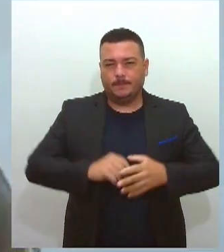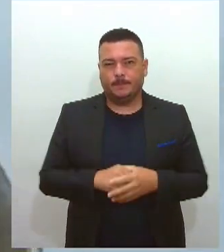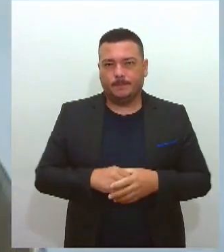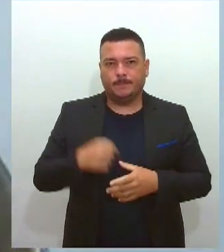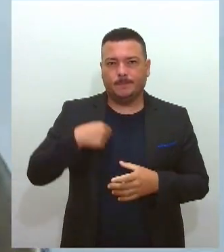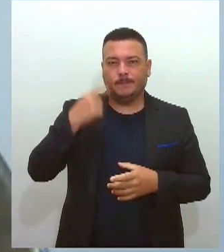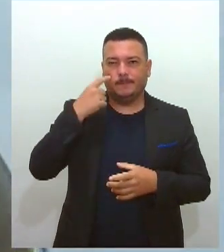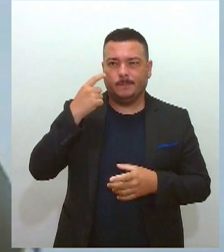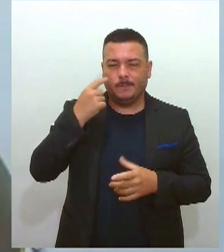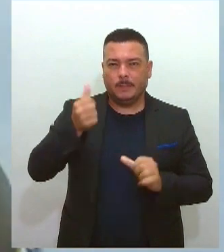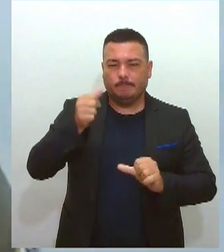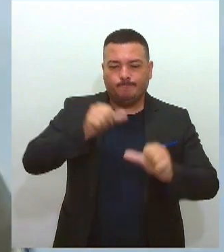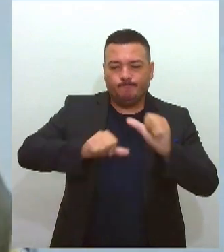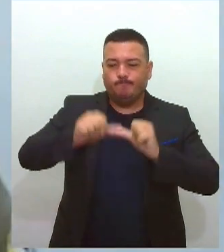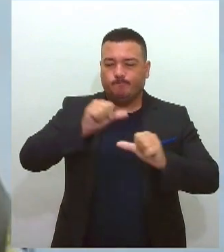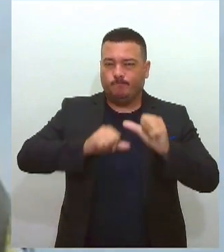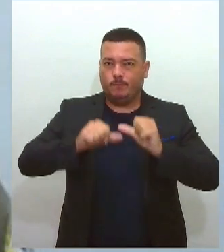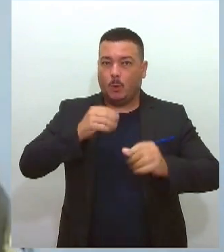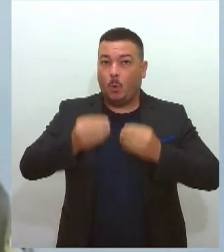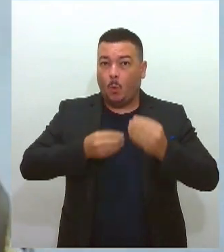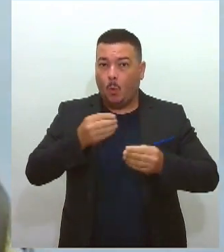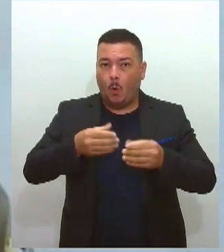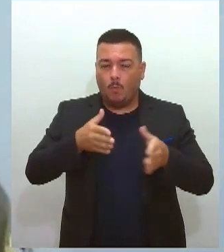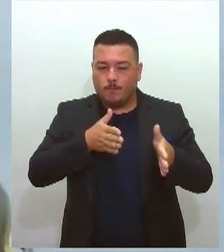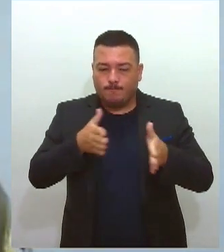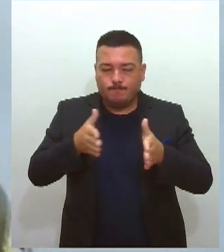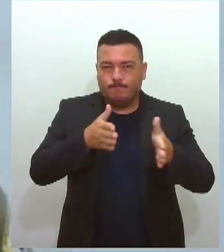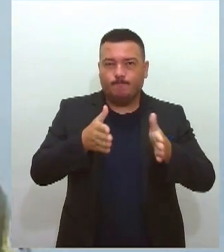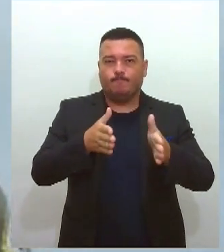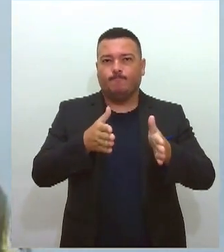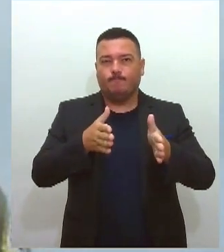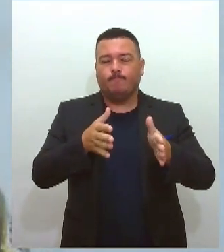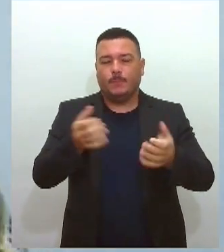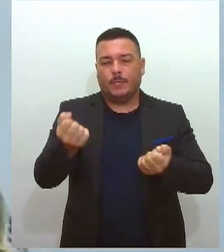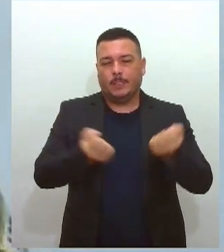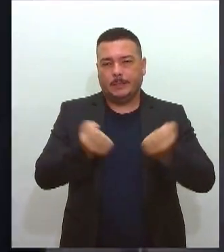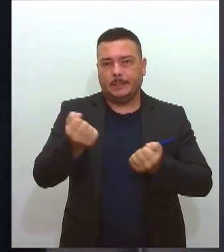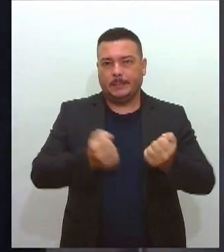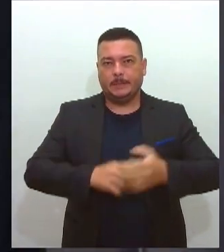conceitos de como nós conduzimos na direção.